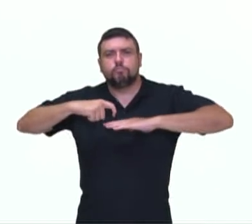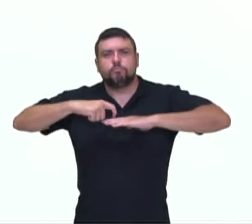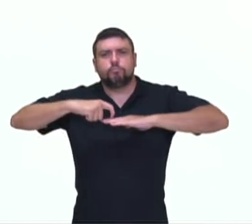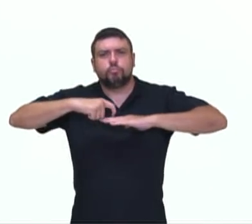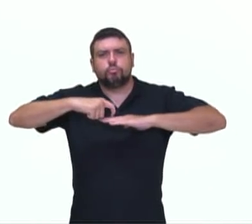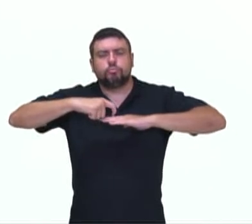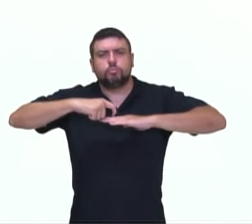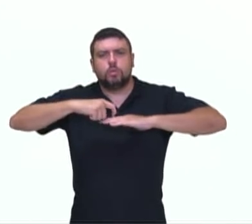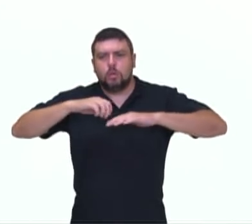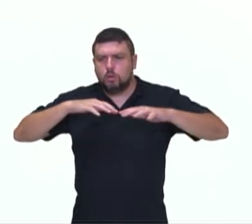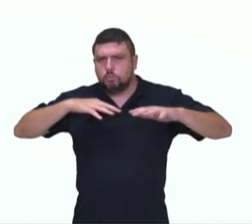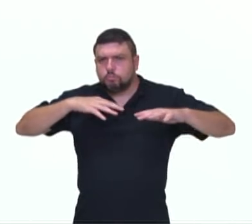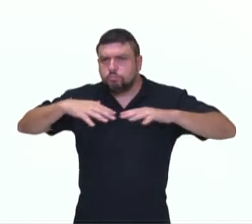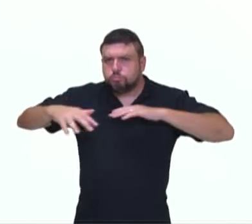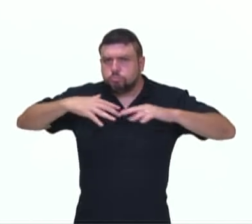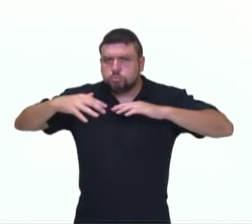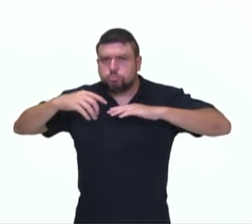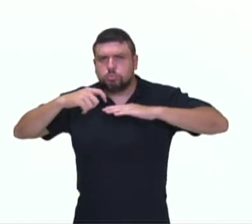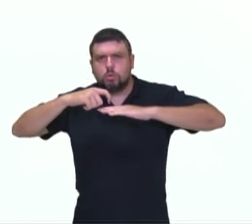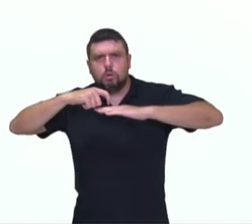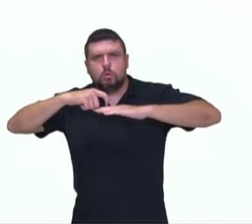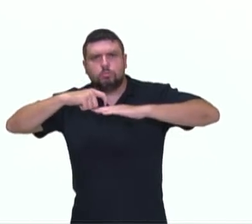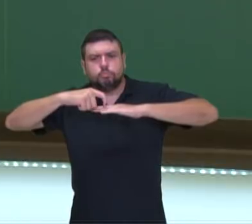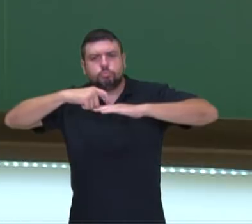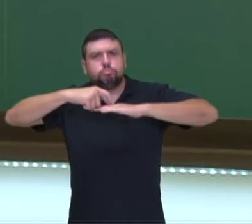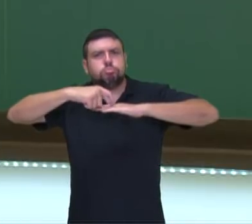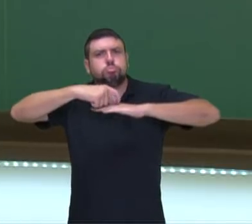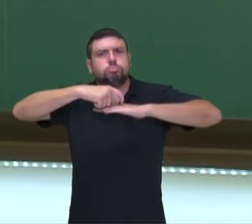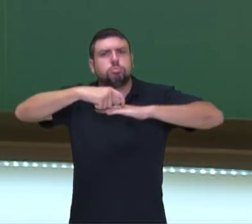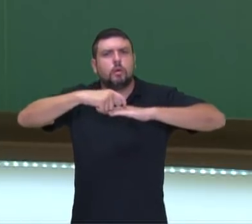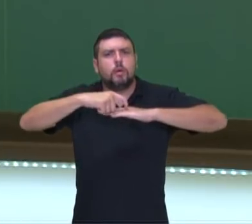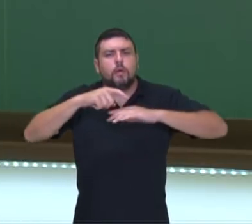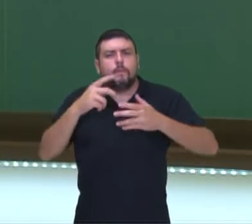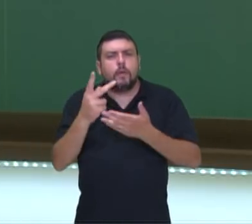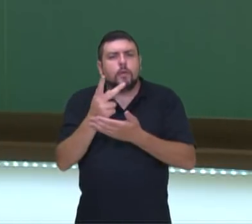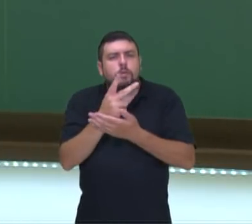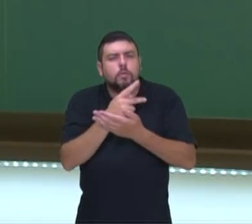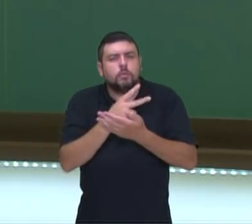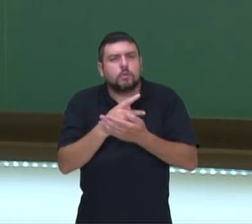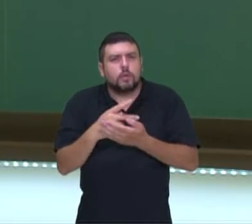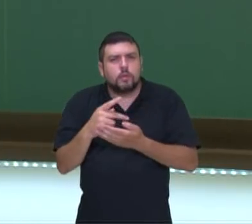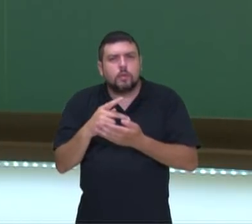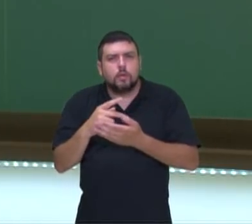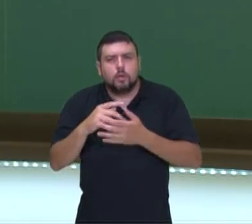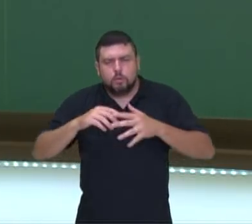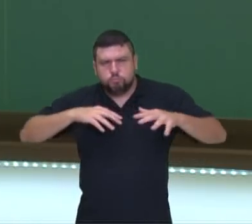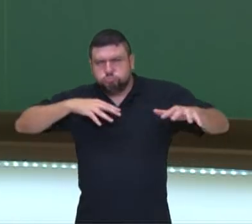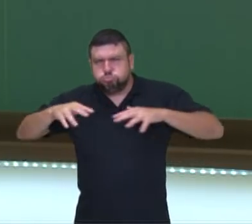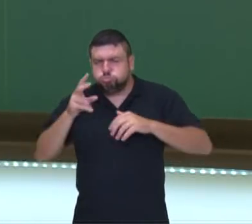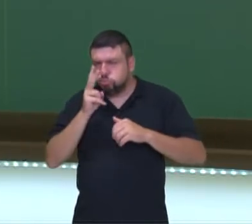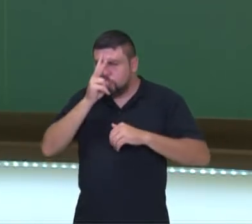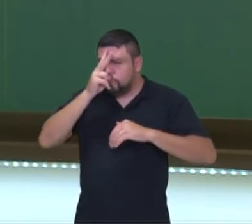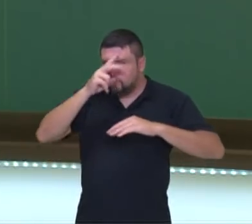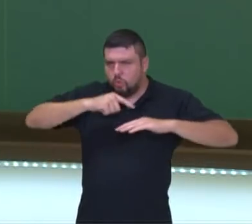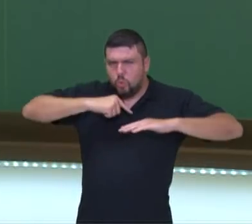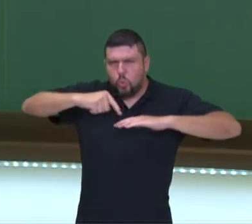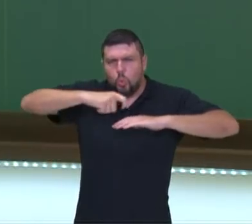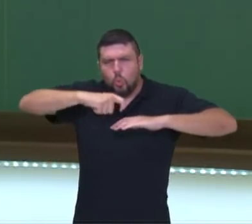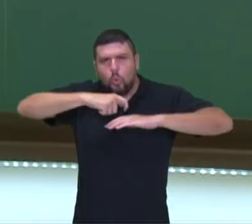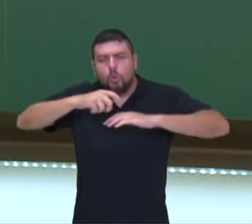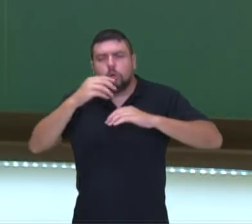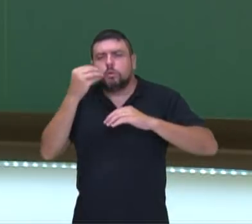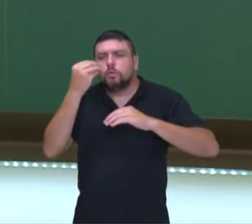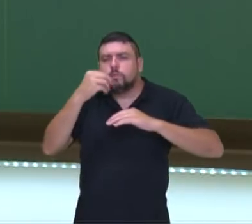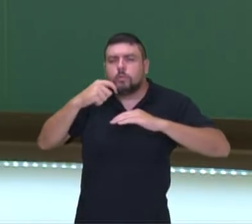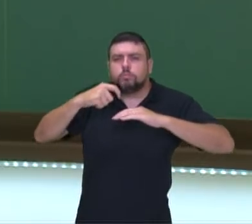agulha e vai fazendo esse desenho, vamos dizer assim, conforme a intensidade da movimentação